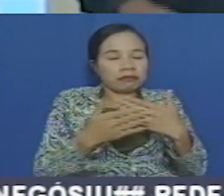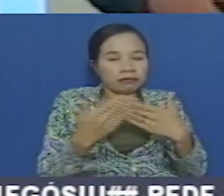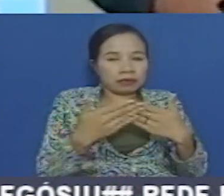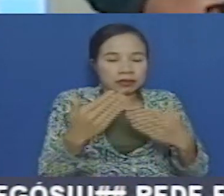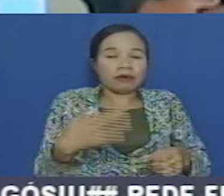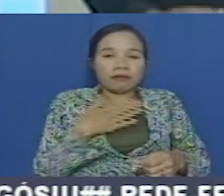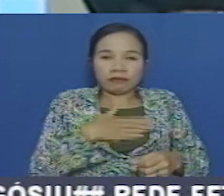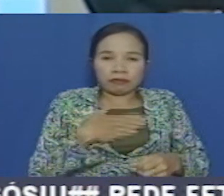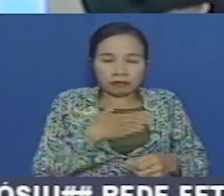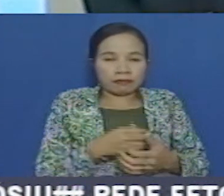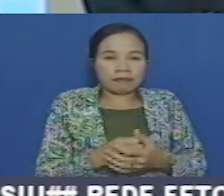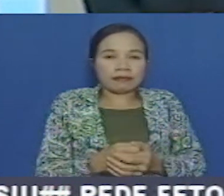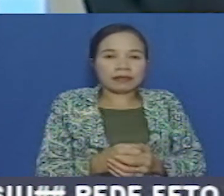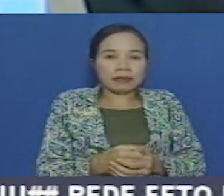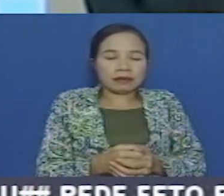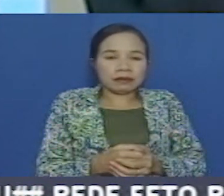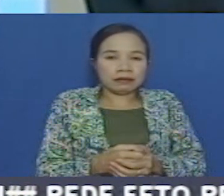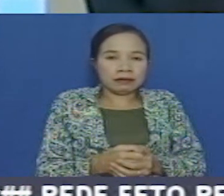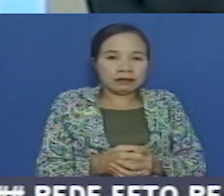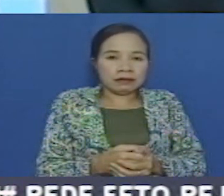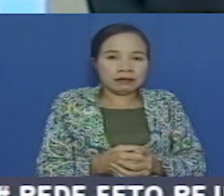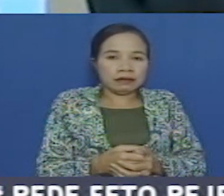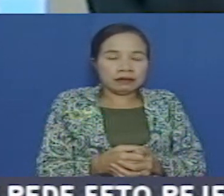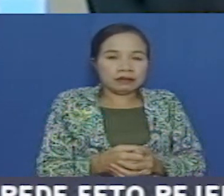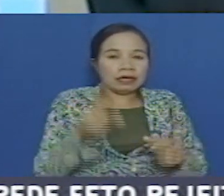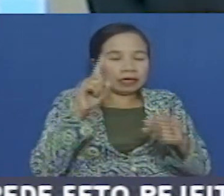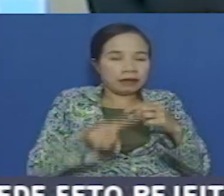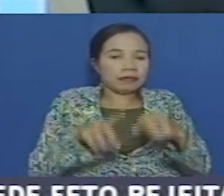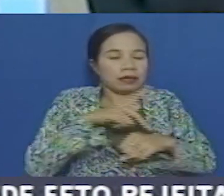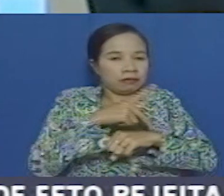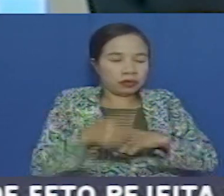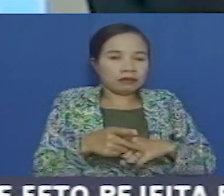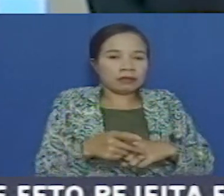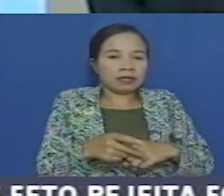Por favor, não é? Tem cidadão, será? Labele mundo vai e bate bem.